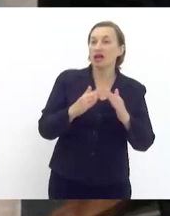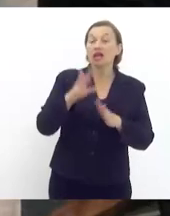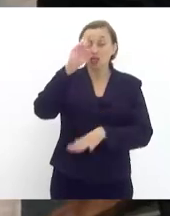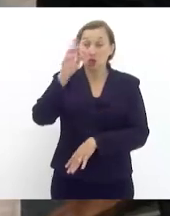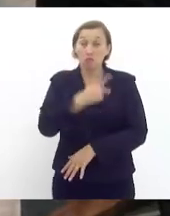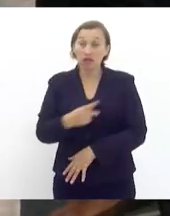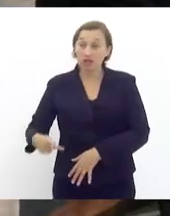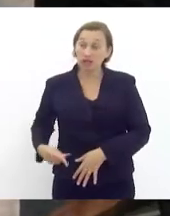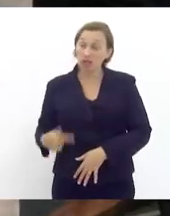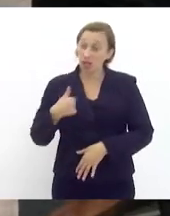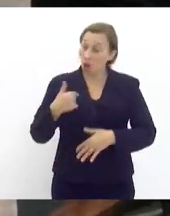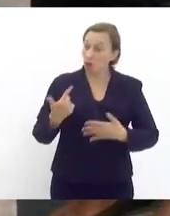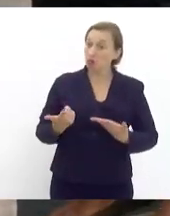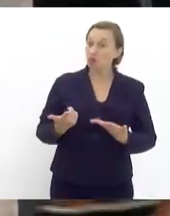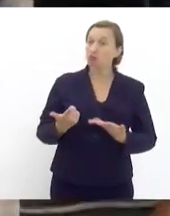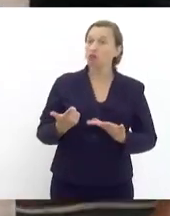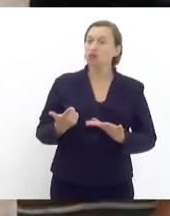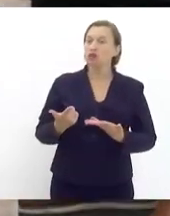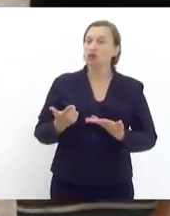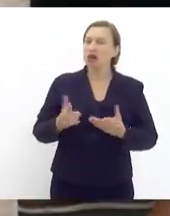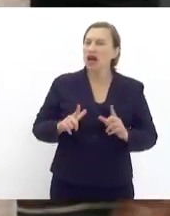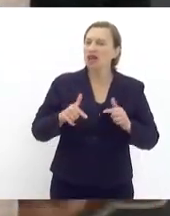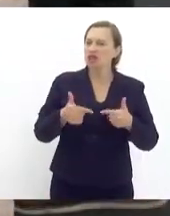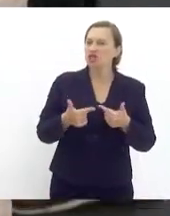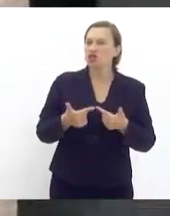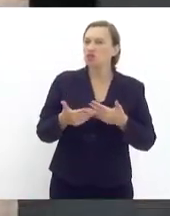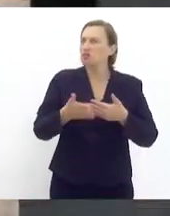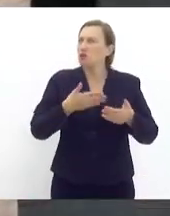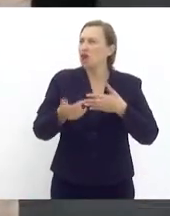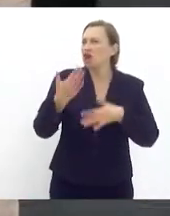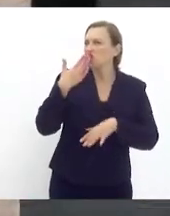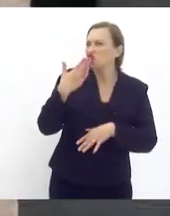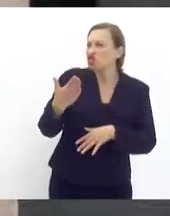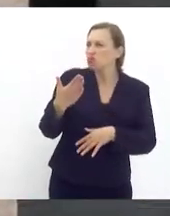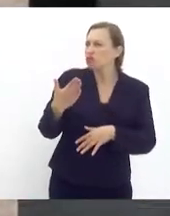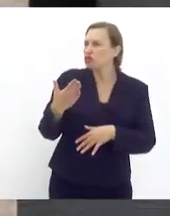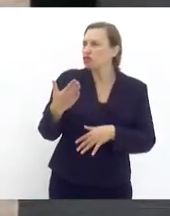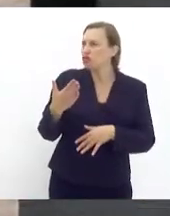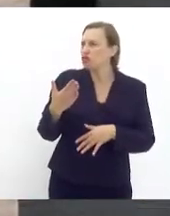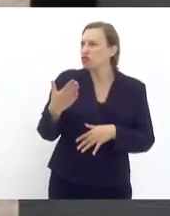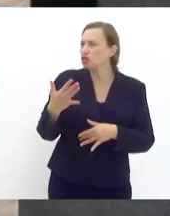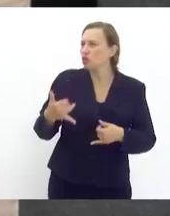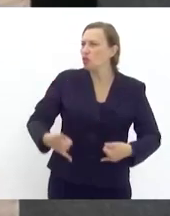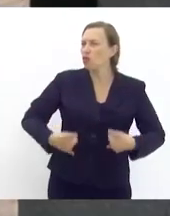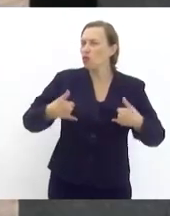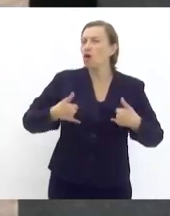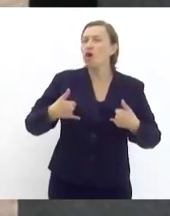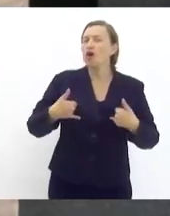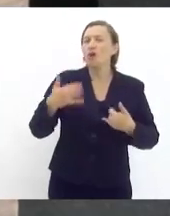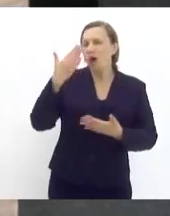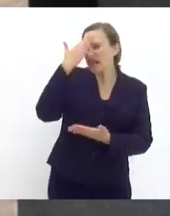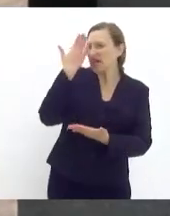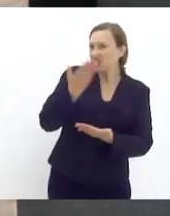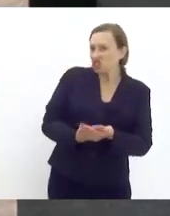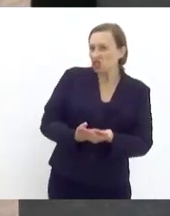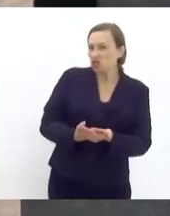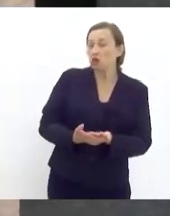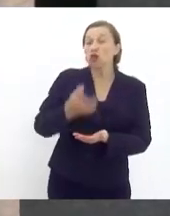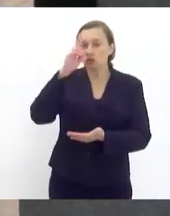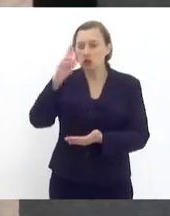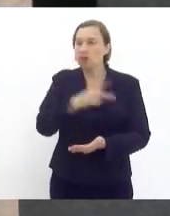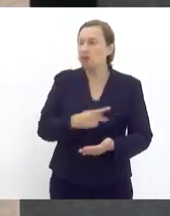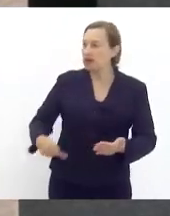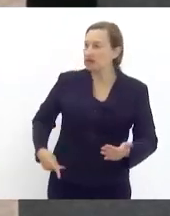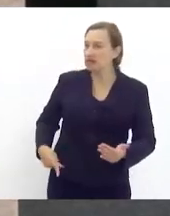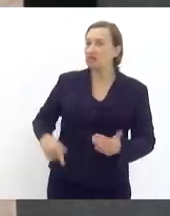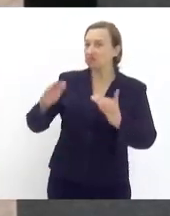tomei iniciativa e despido de qualquer tipo de vaidade acredito que vossa excelência Deva ser a pessoa capitaniar